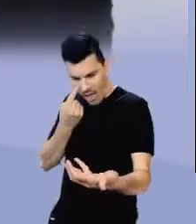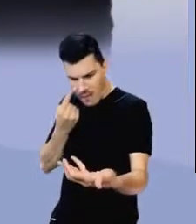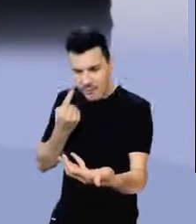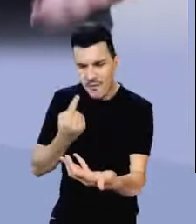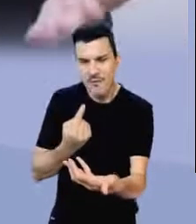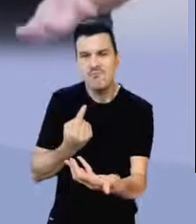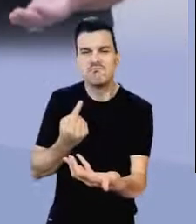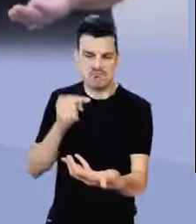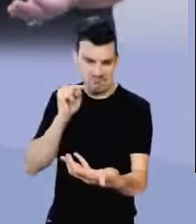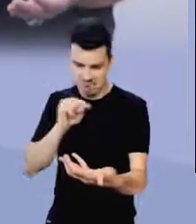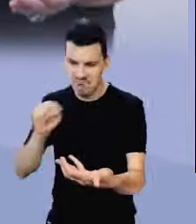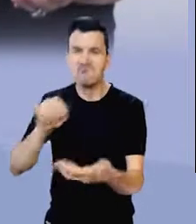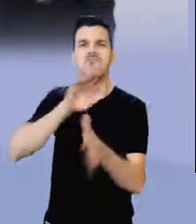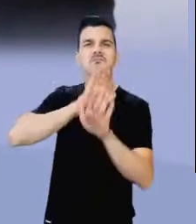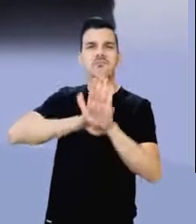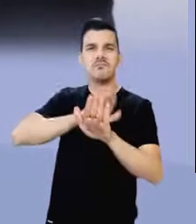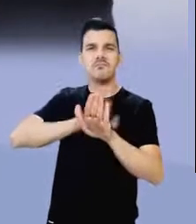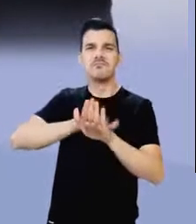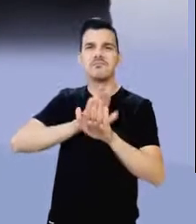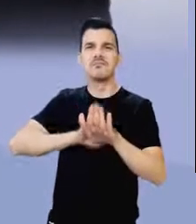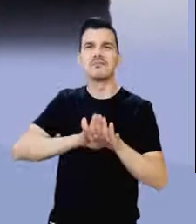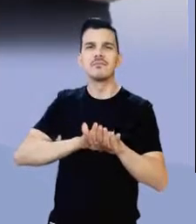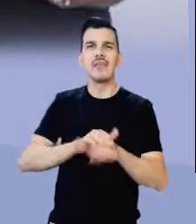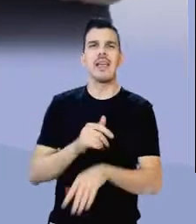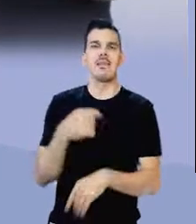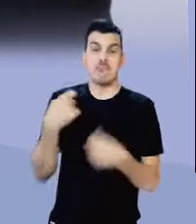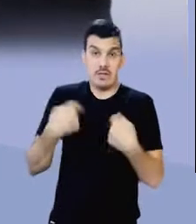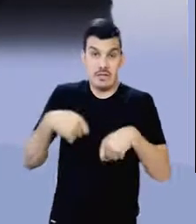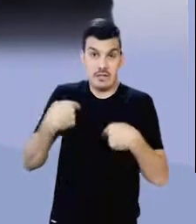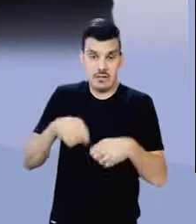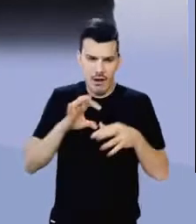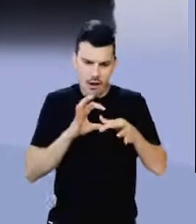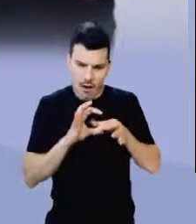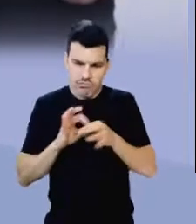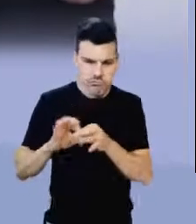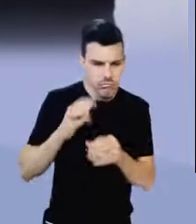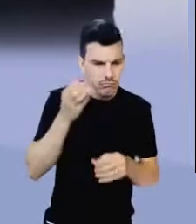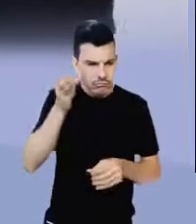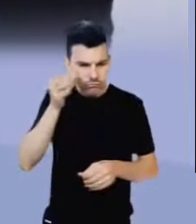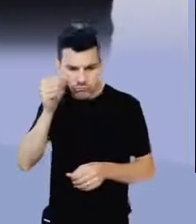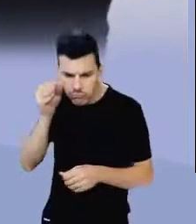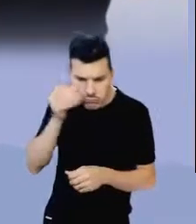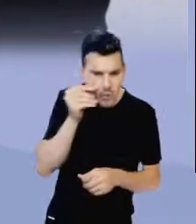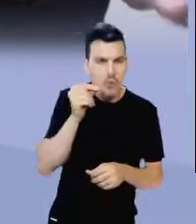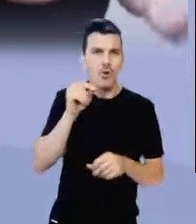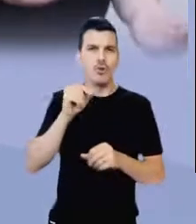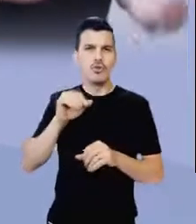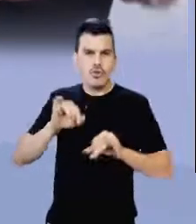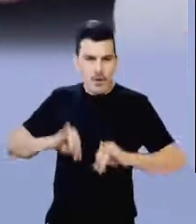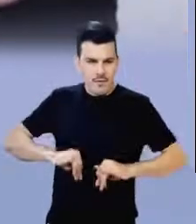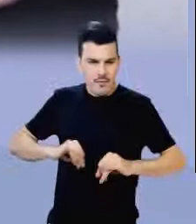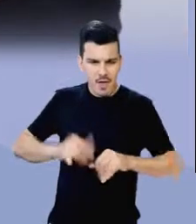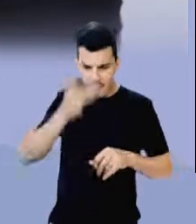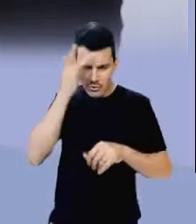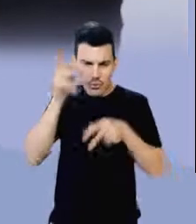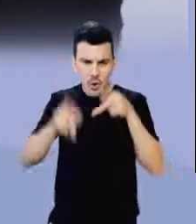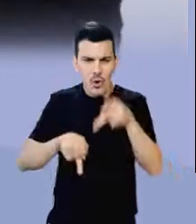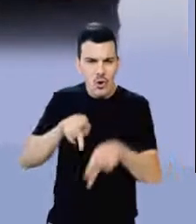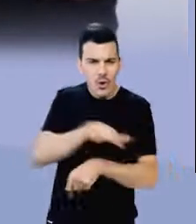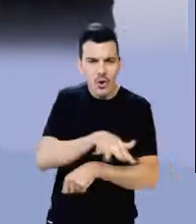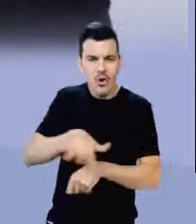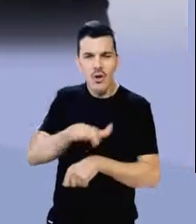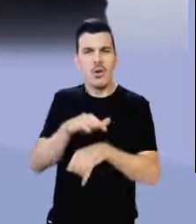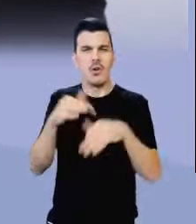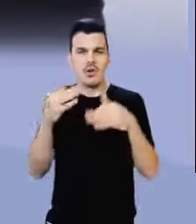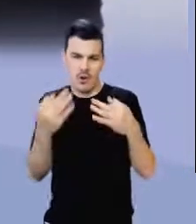questões ideológicas. Ele precisava inteirar-se acerca do sofrimento do homem, da